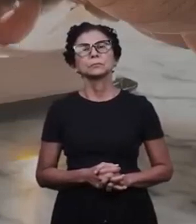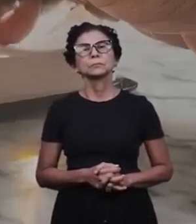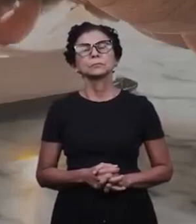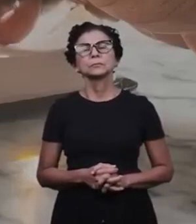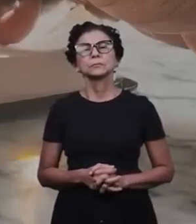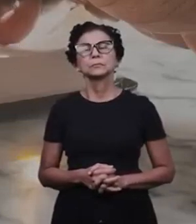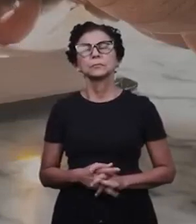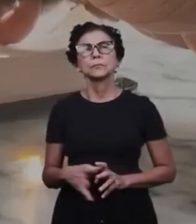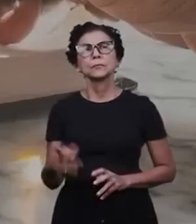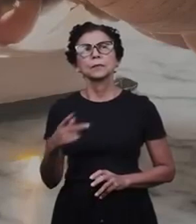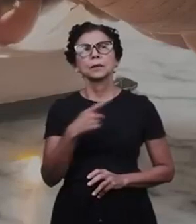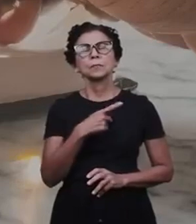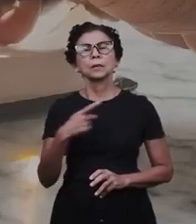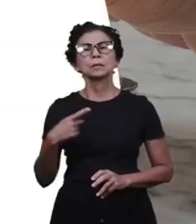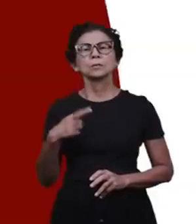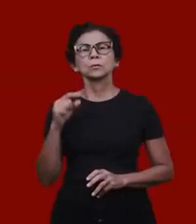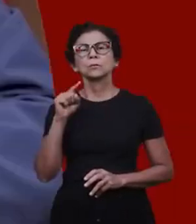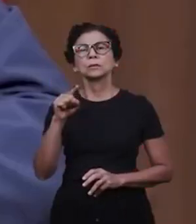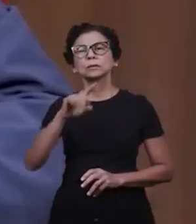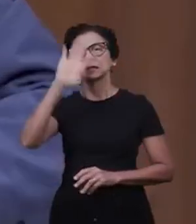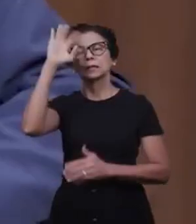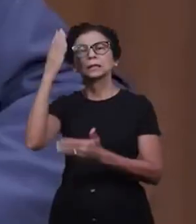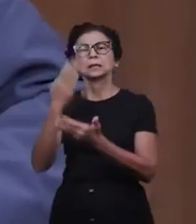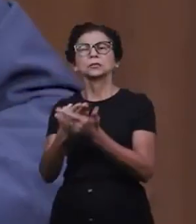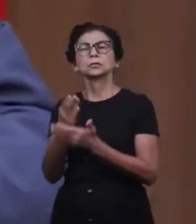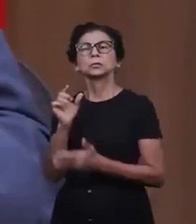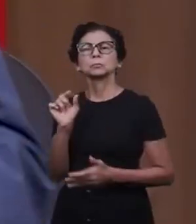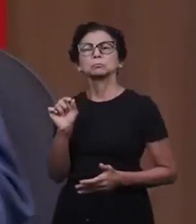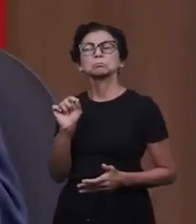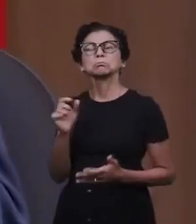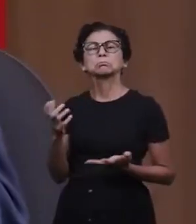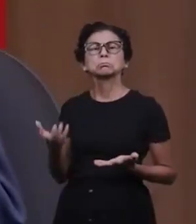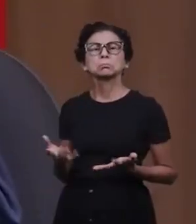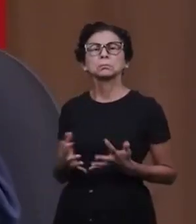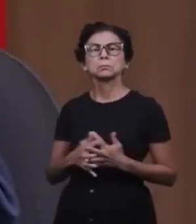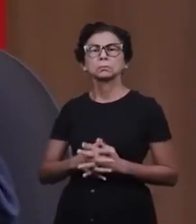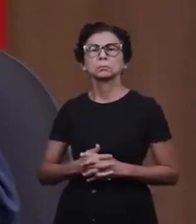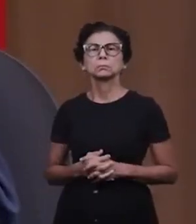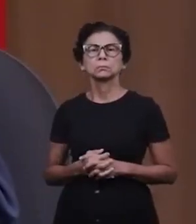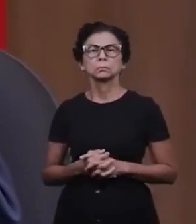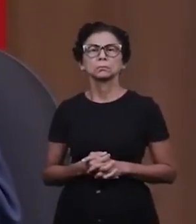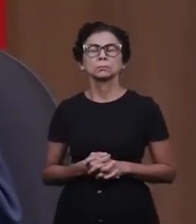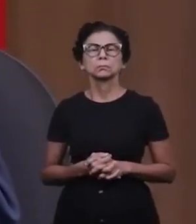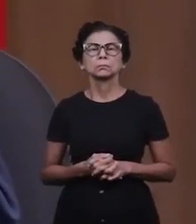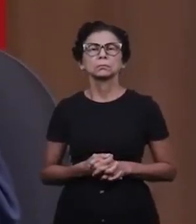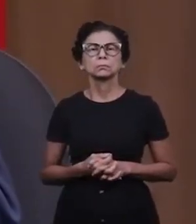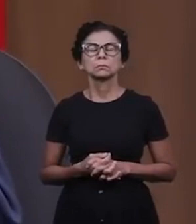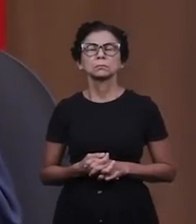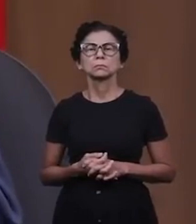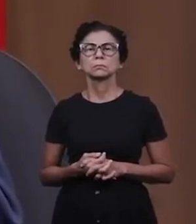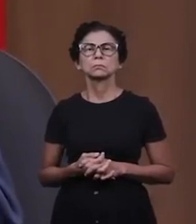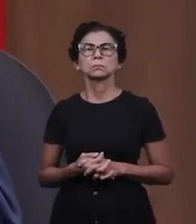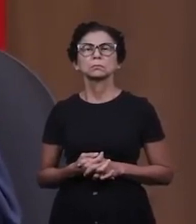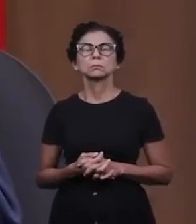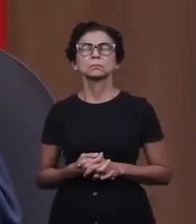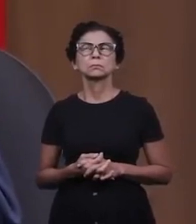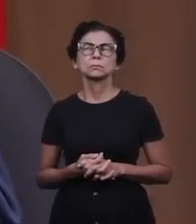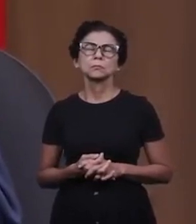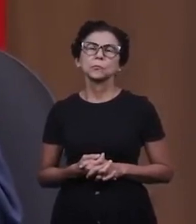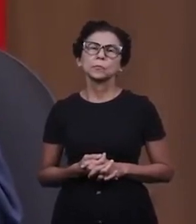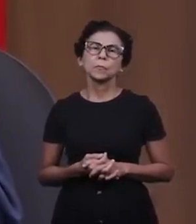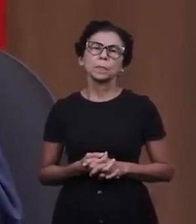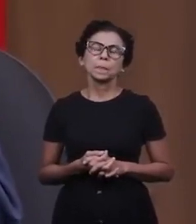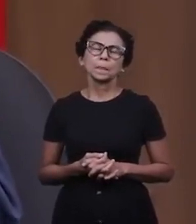Pastor, em que crença vocês acreditam? Há certas coisas que nós falamos que acho que a maioria das